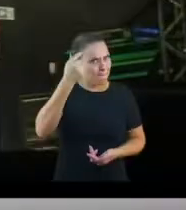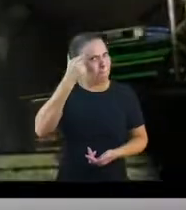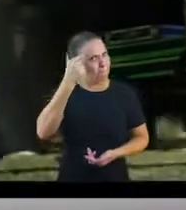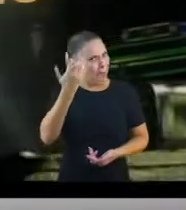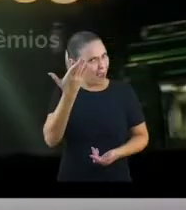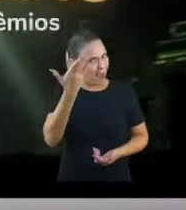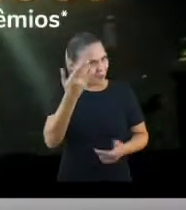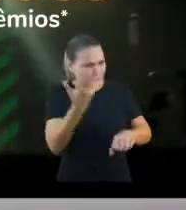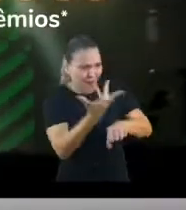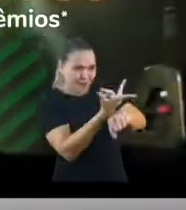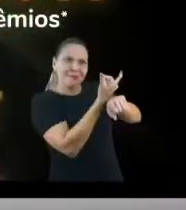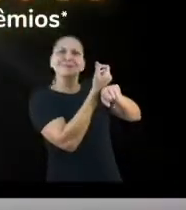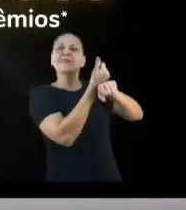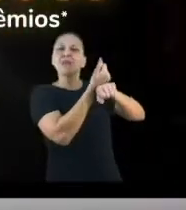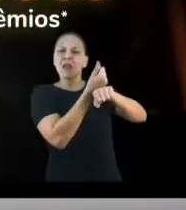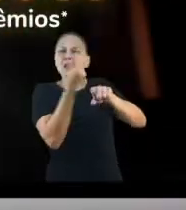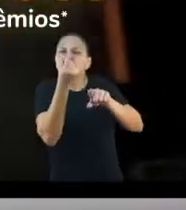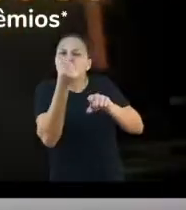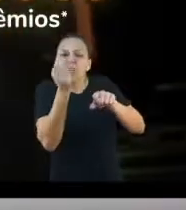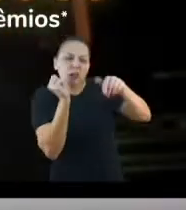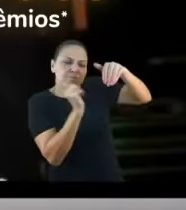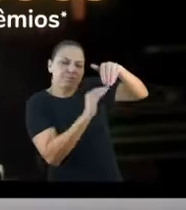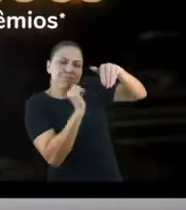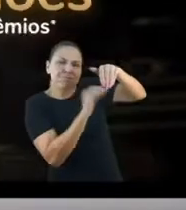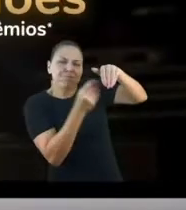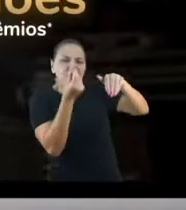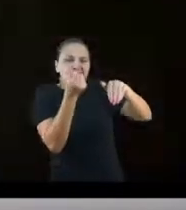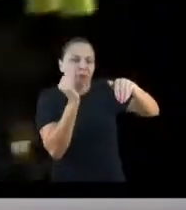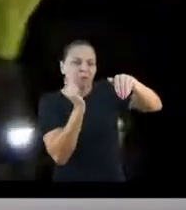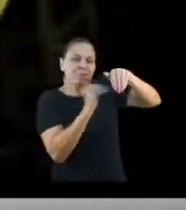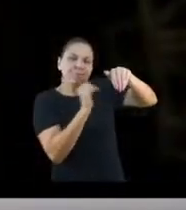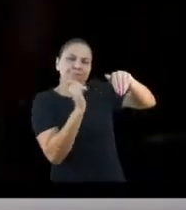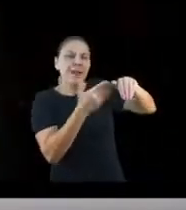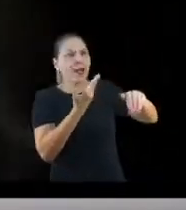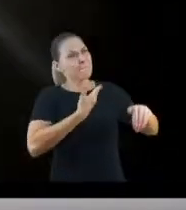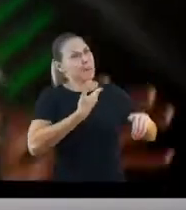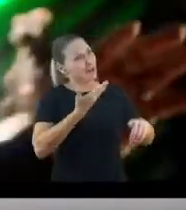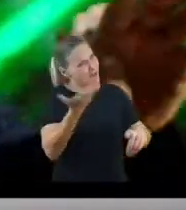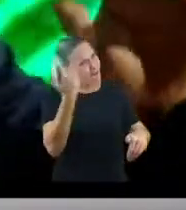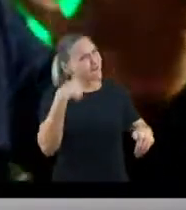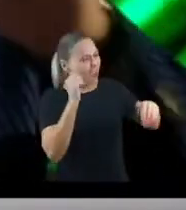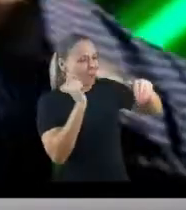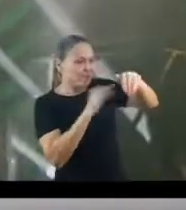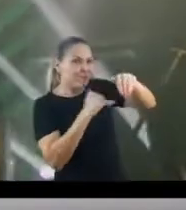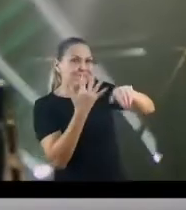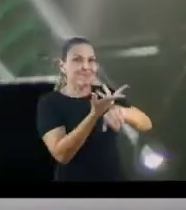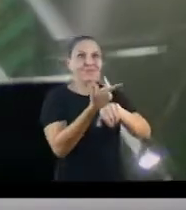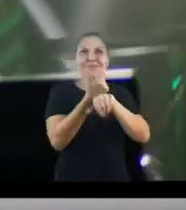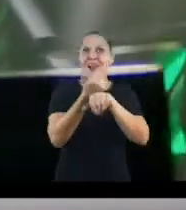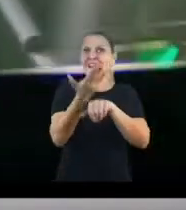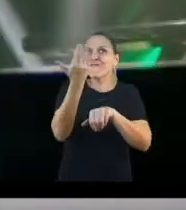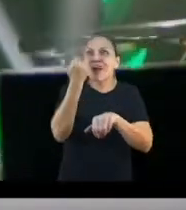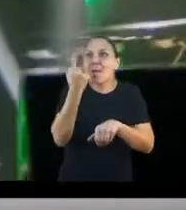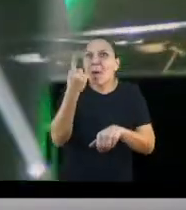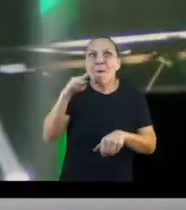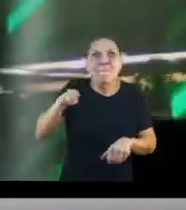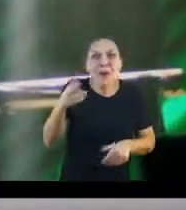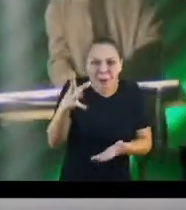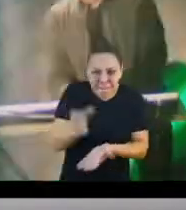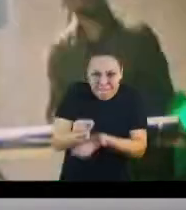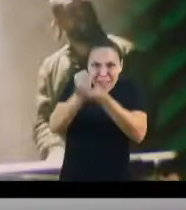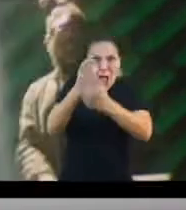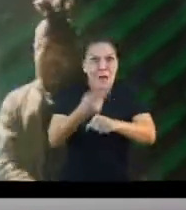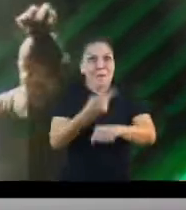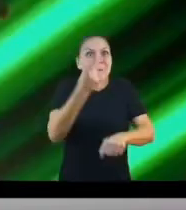poupança premiada só campanha se encerra em dezembro de 2022 dezembro temos o dia certo não não